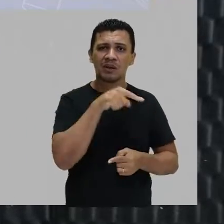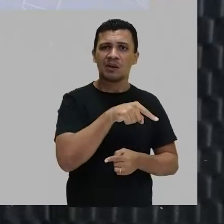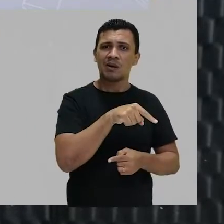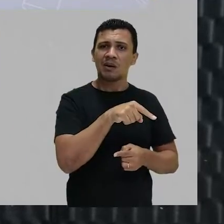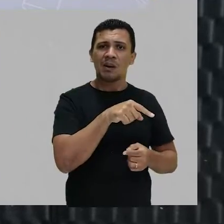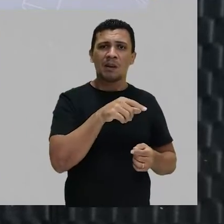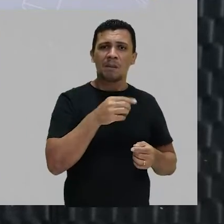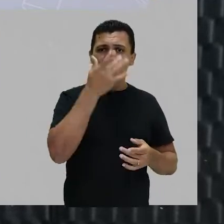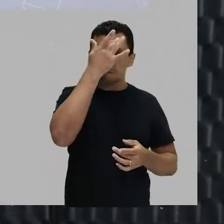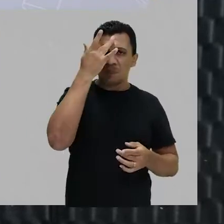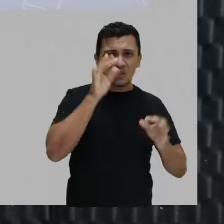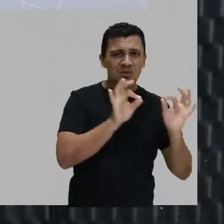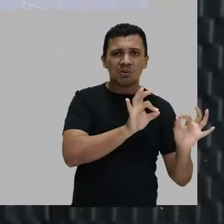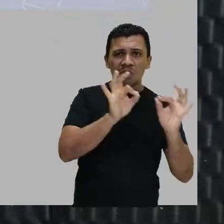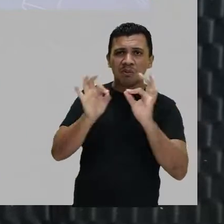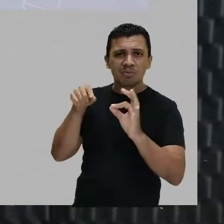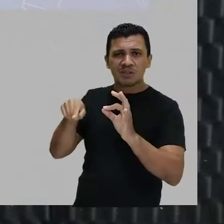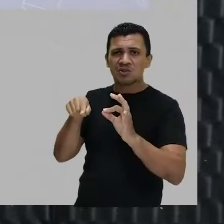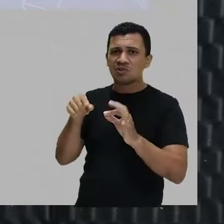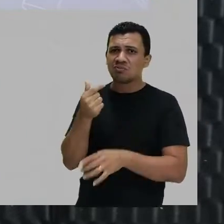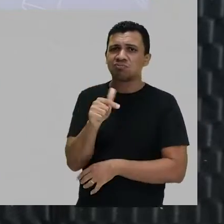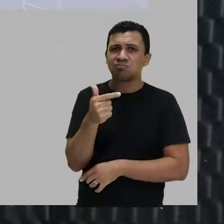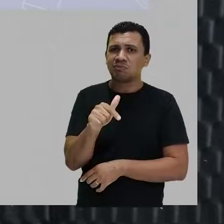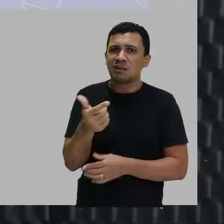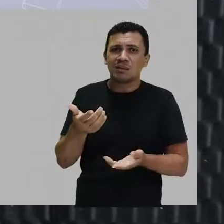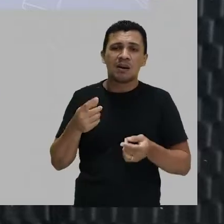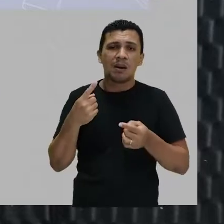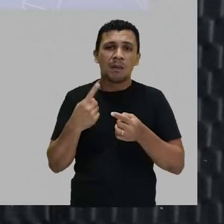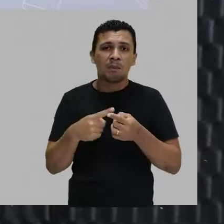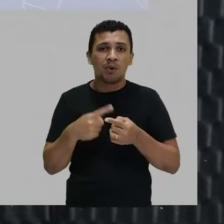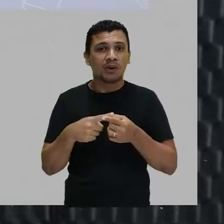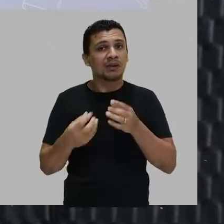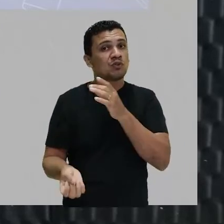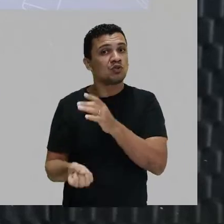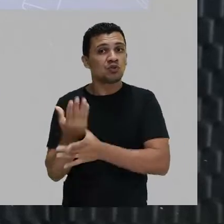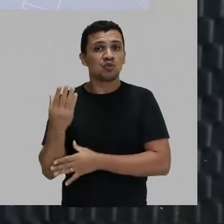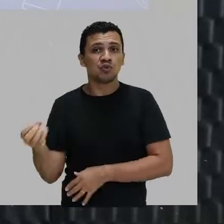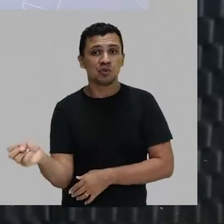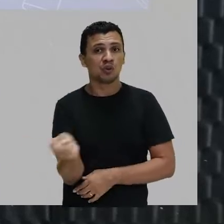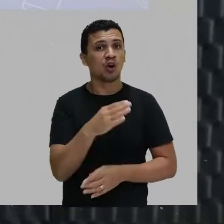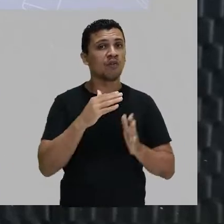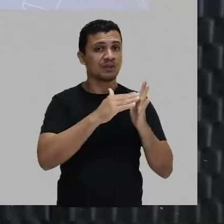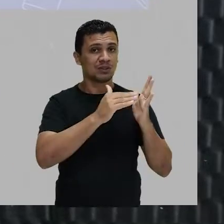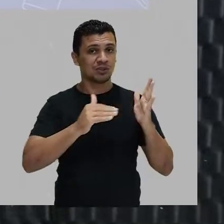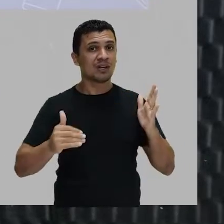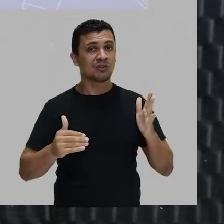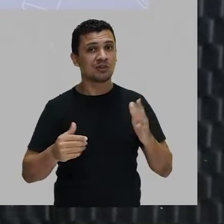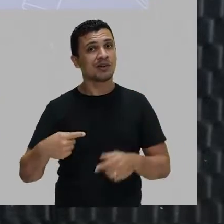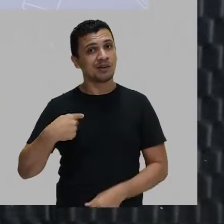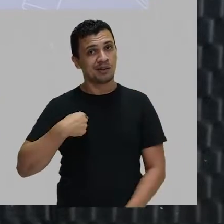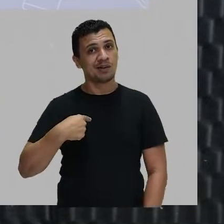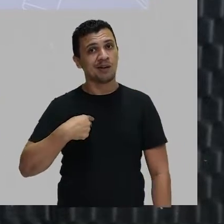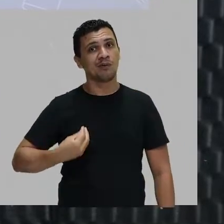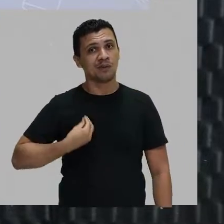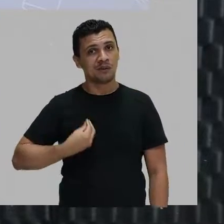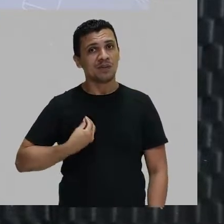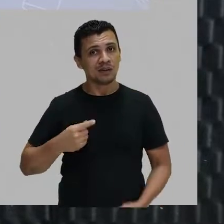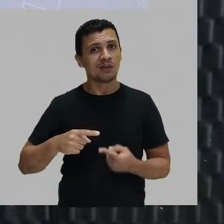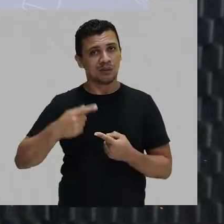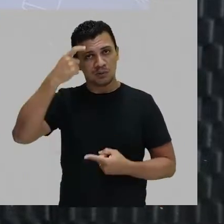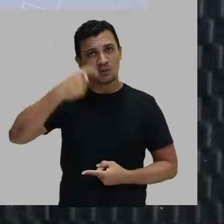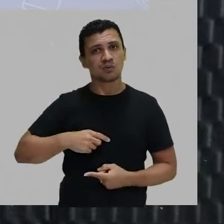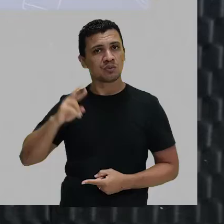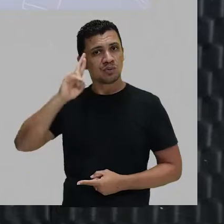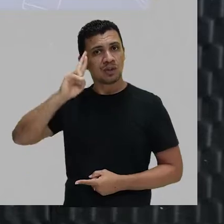novos processos de estéticas diferenciadas. Por quê? Porque muitas das peças, eu particularmente passei por isso, né, sou produtor e diretor